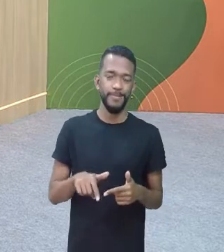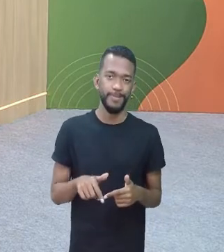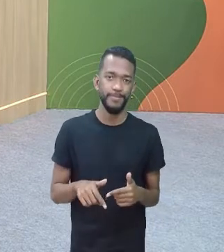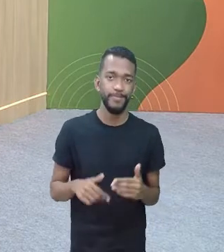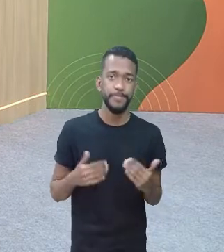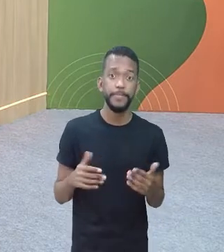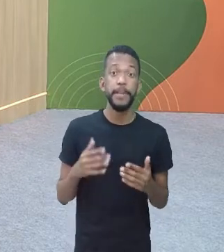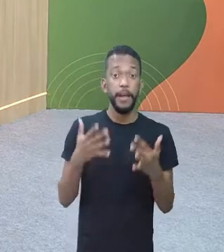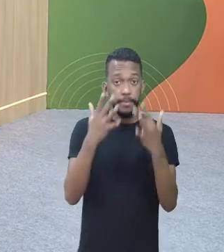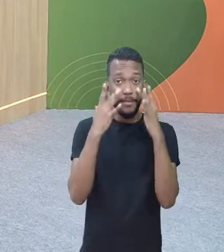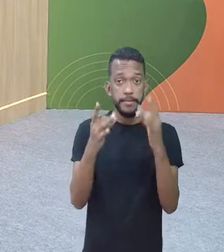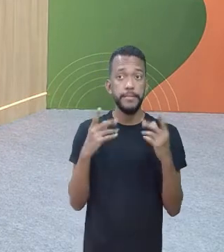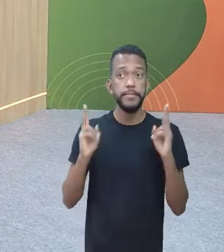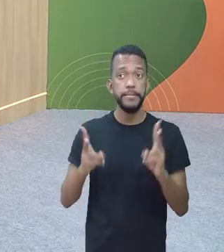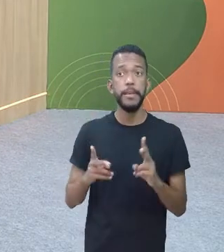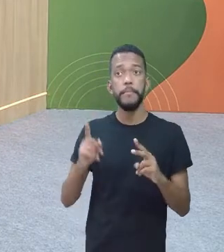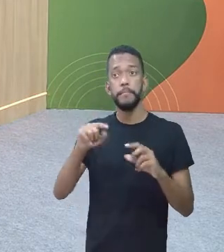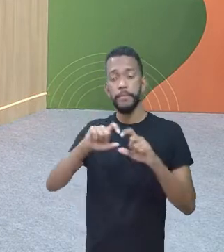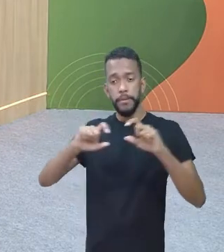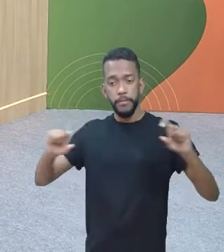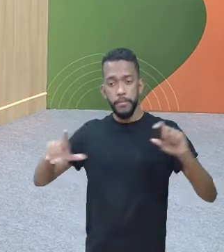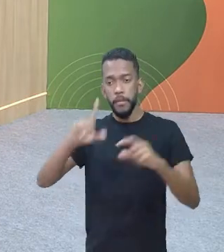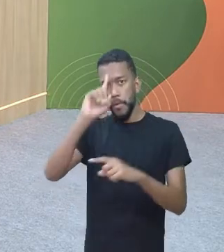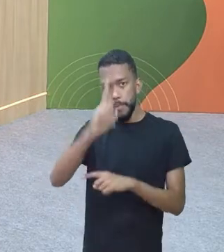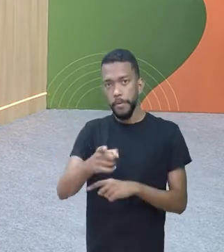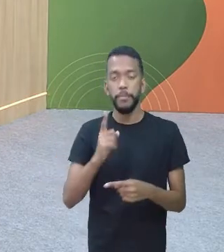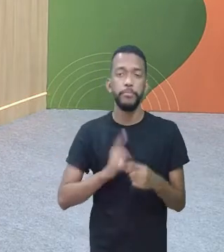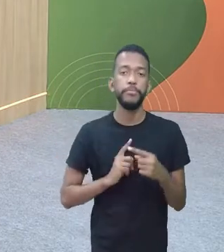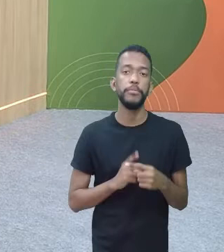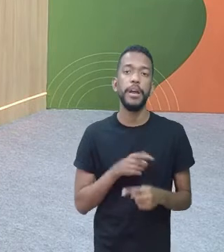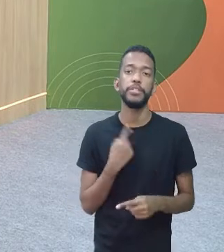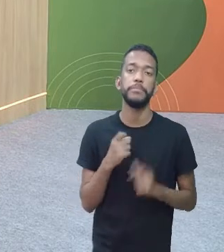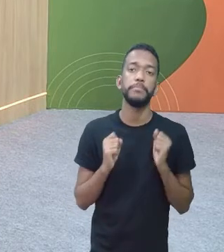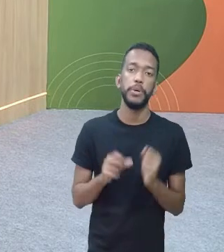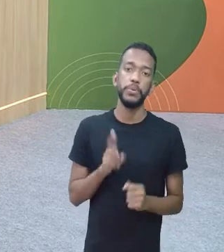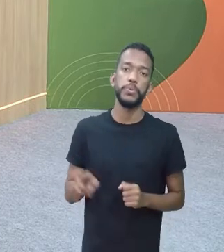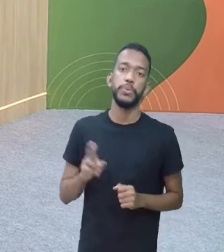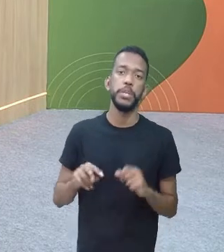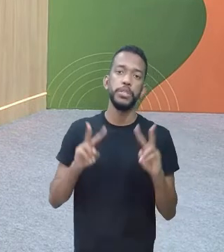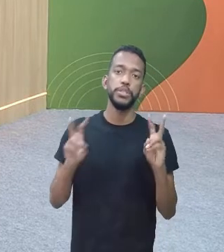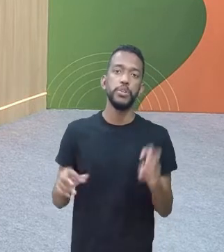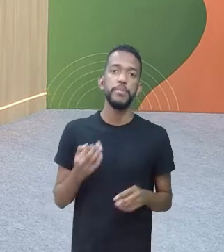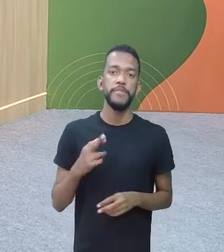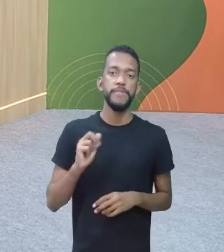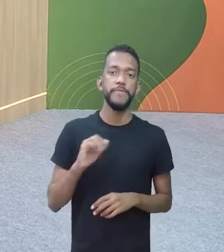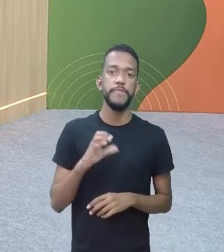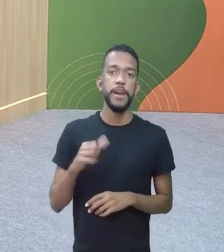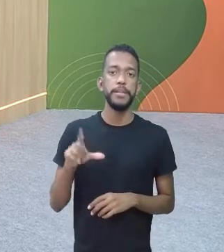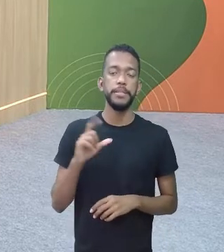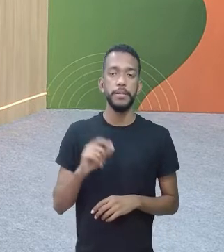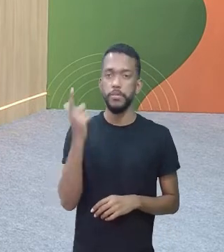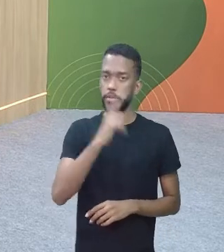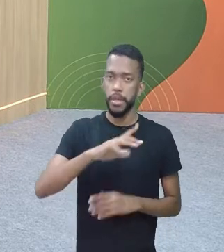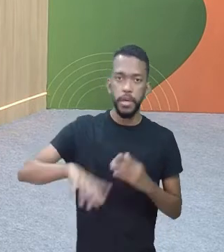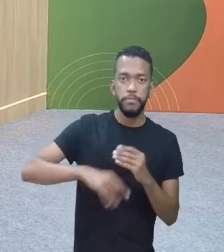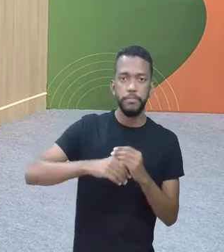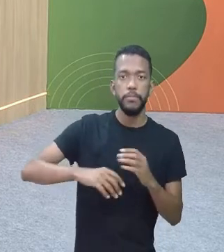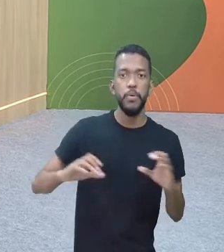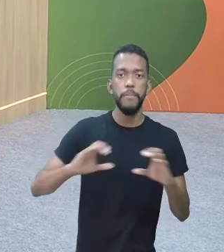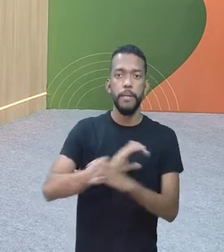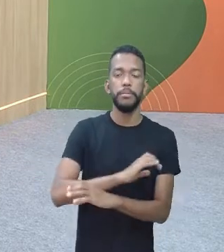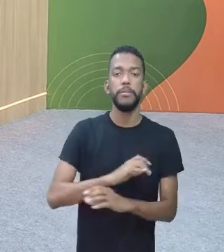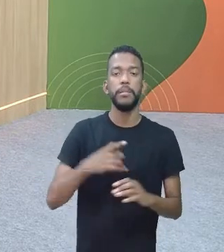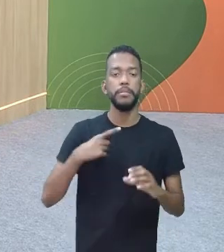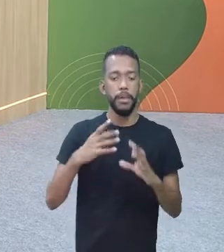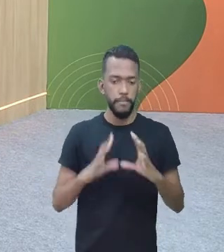atenção sempre nesse comando que a questão vai te dar, porque a gente pode utilizar essa noção de fração para completar esse